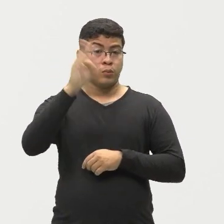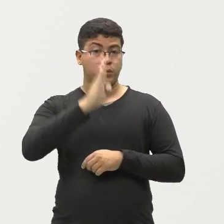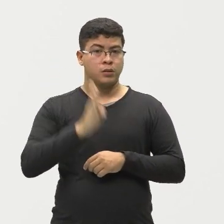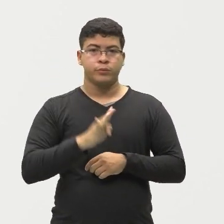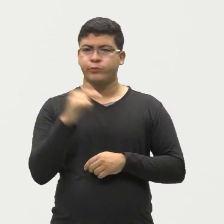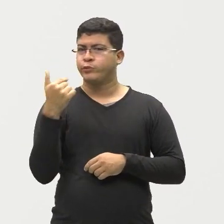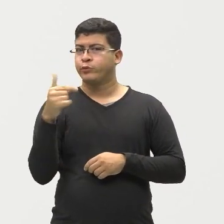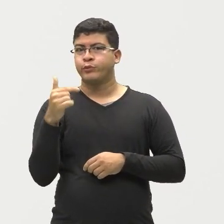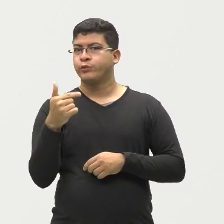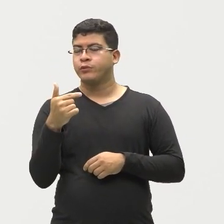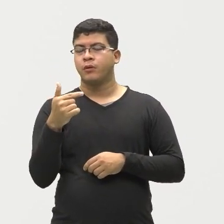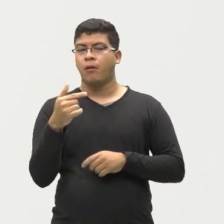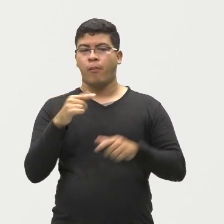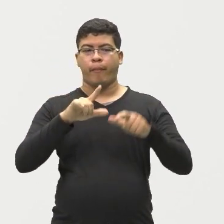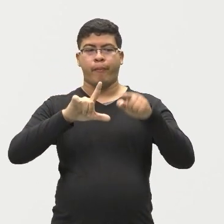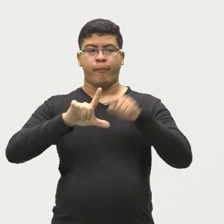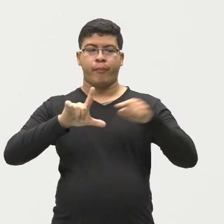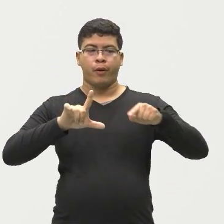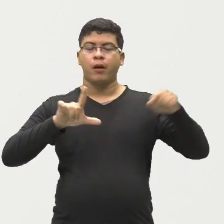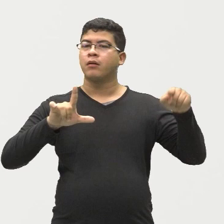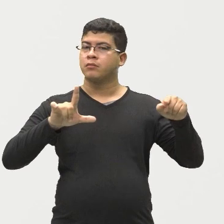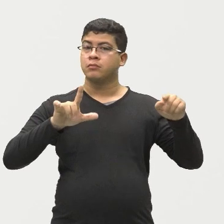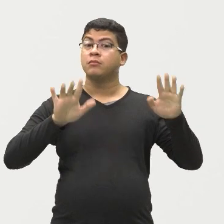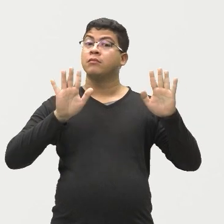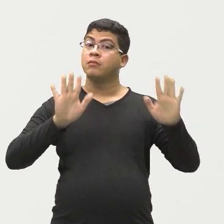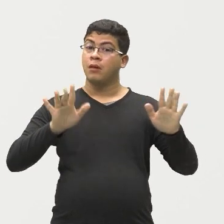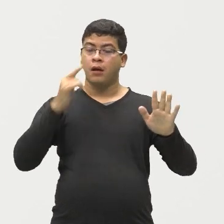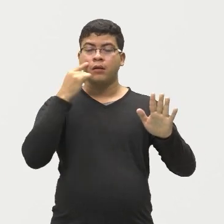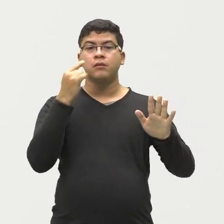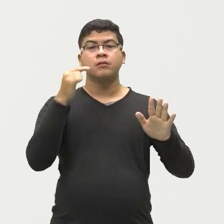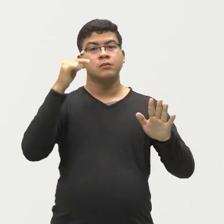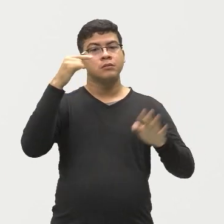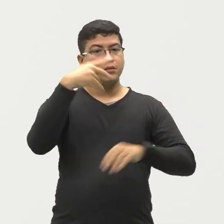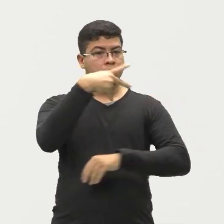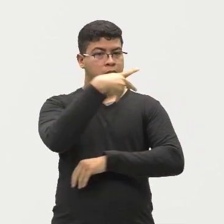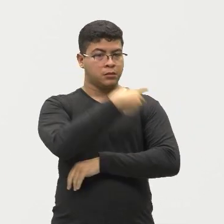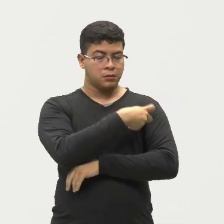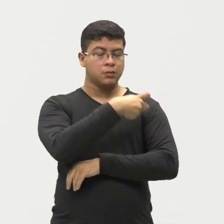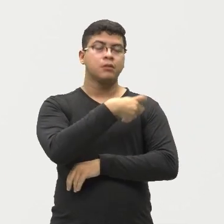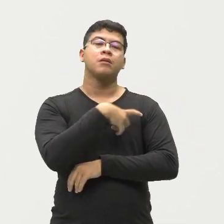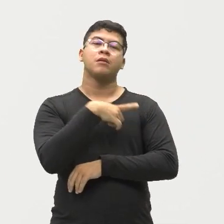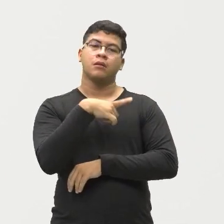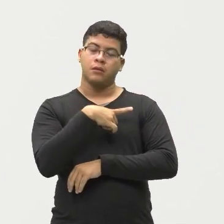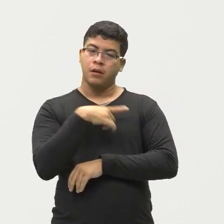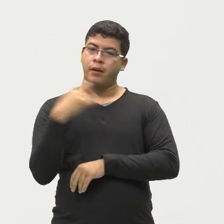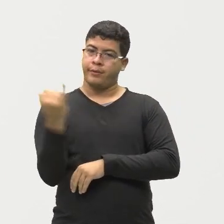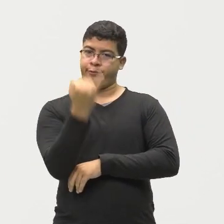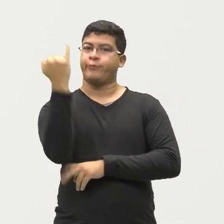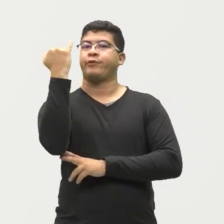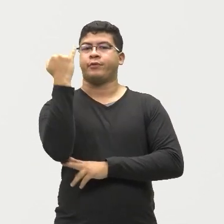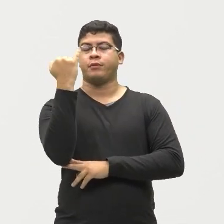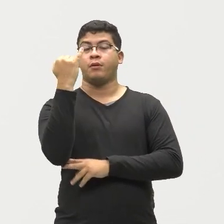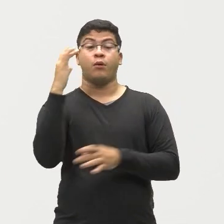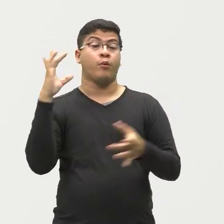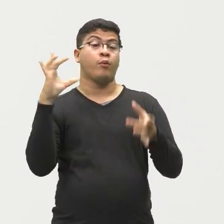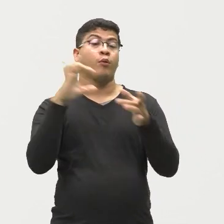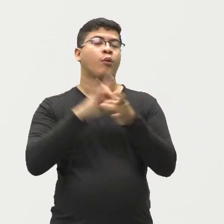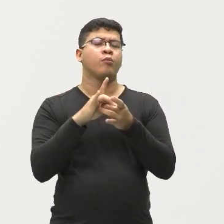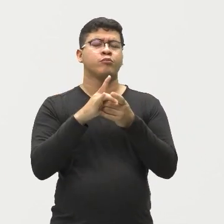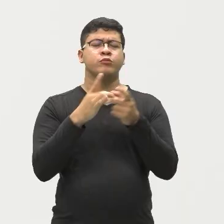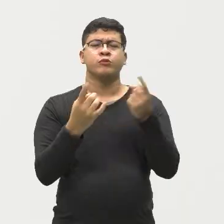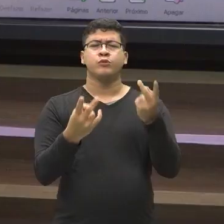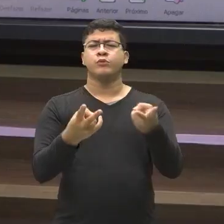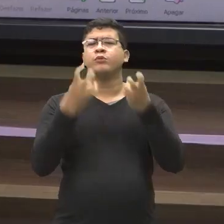retornou. Então a gente fala aqui também da importância da vacinação, tá bom? A gente vai observar essa relação, que quando as pessoas